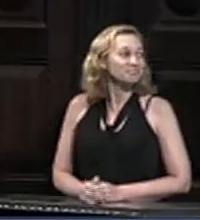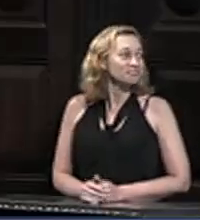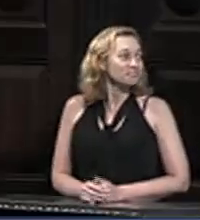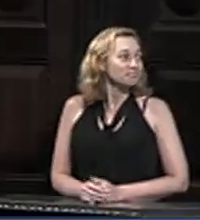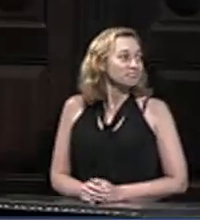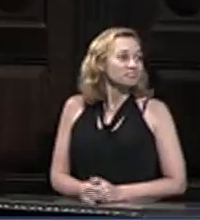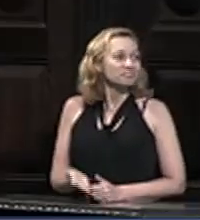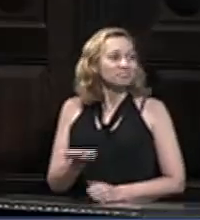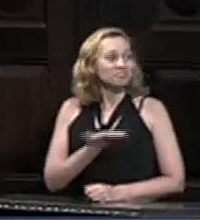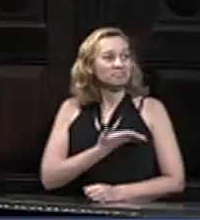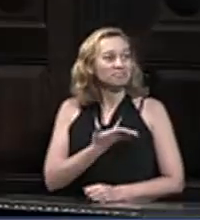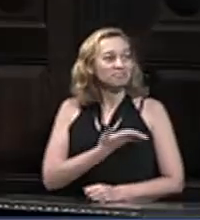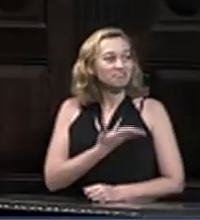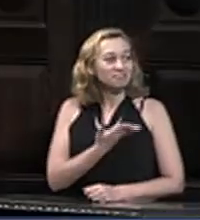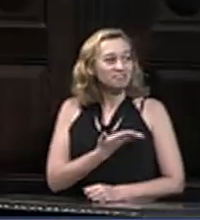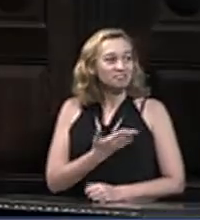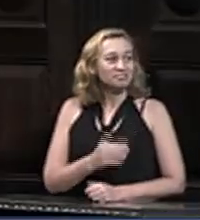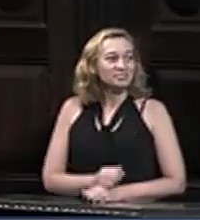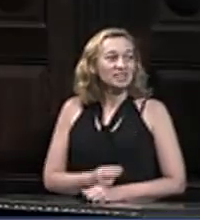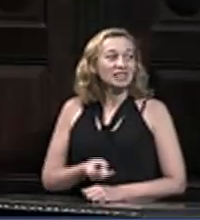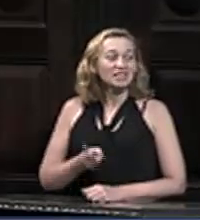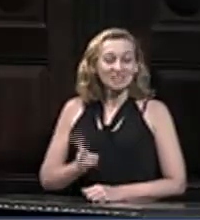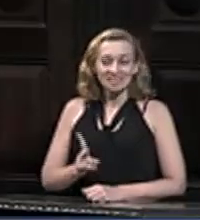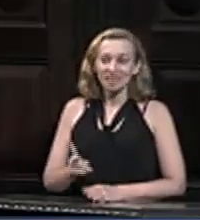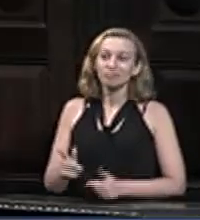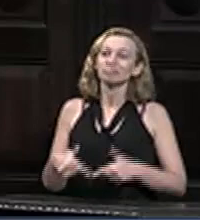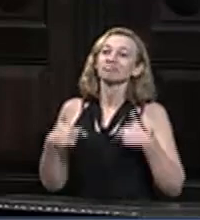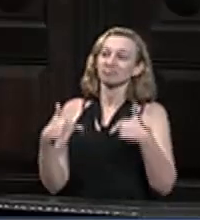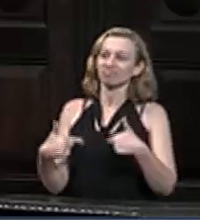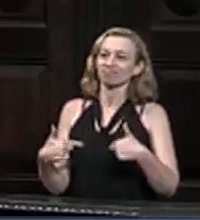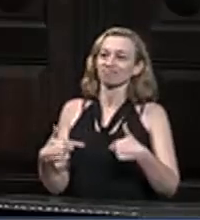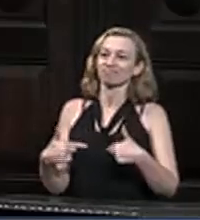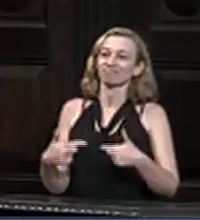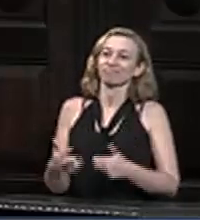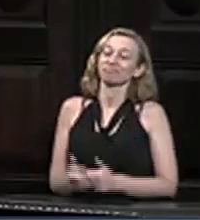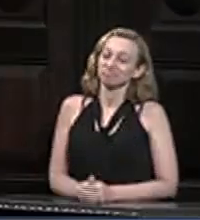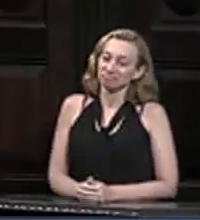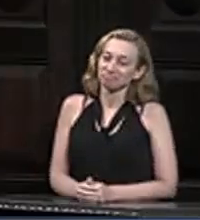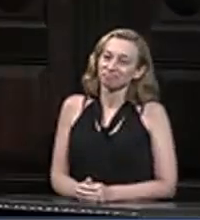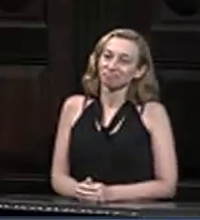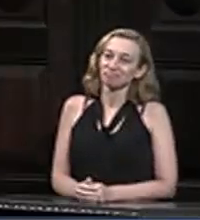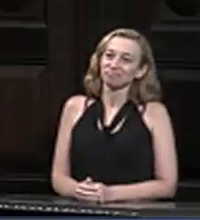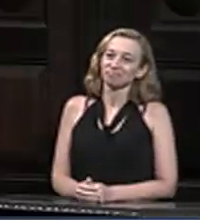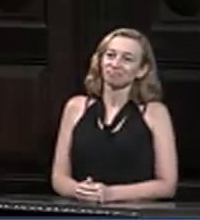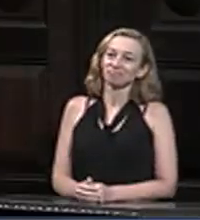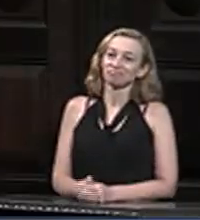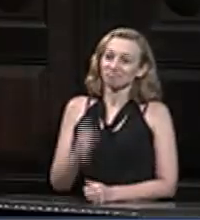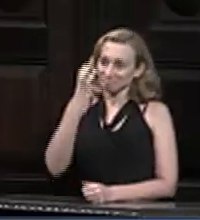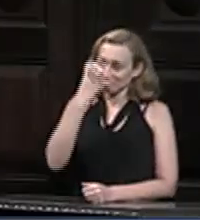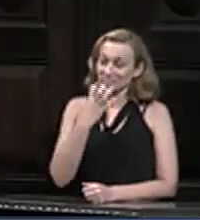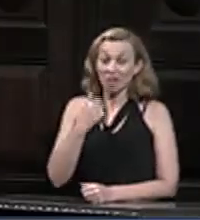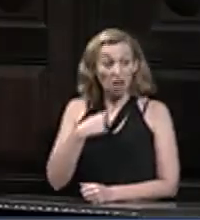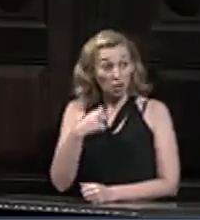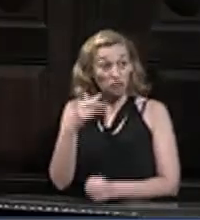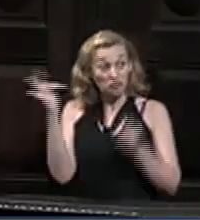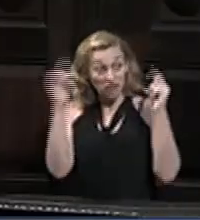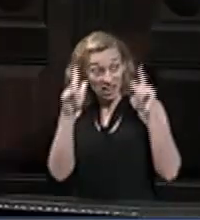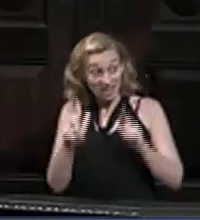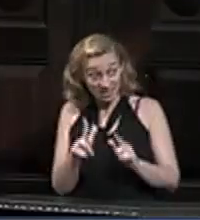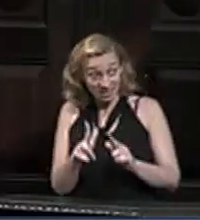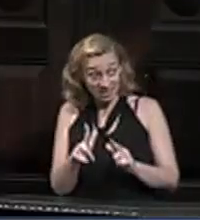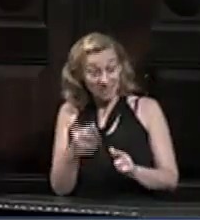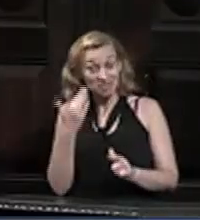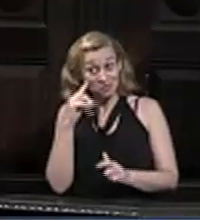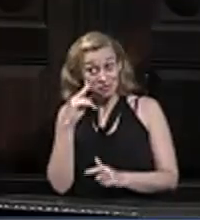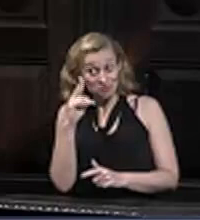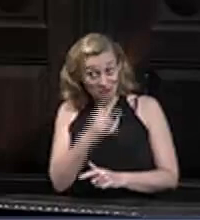Excelência sempre se manifesta e a coerência também. Fiquei feliz por